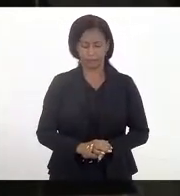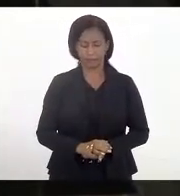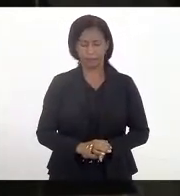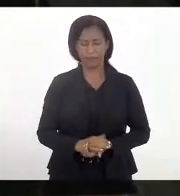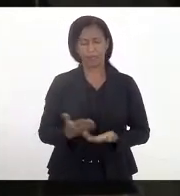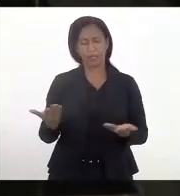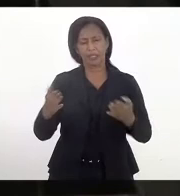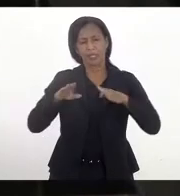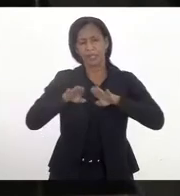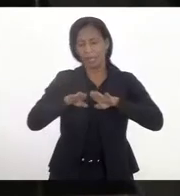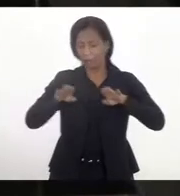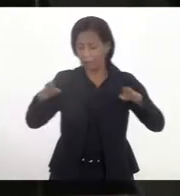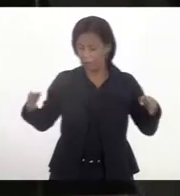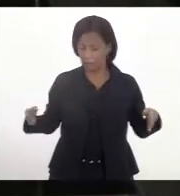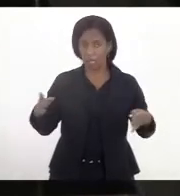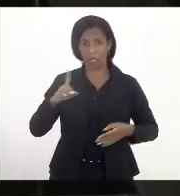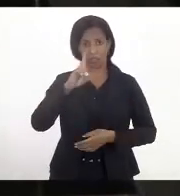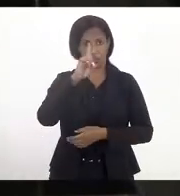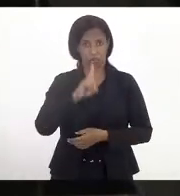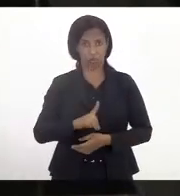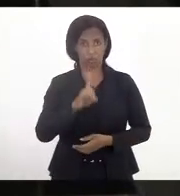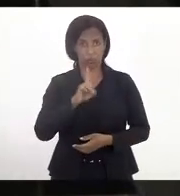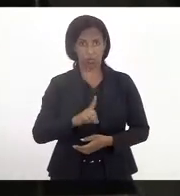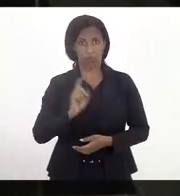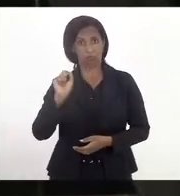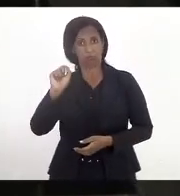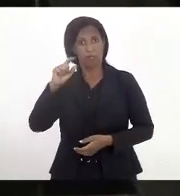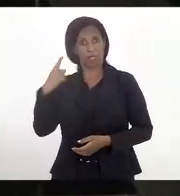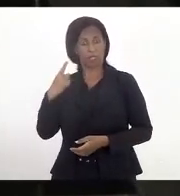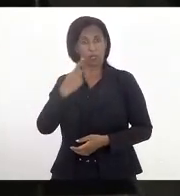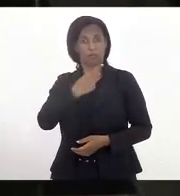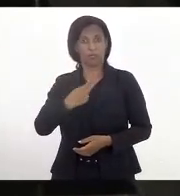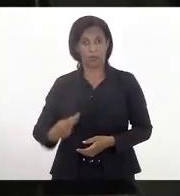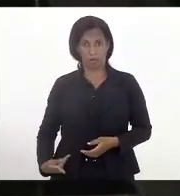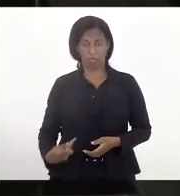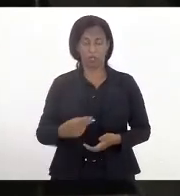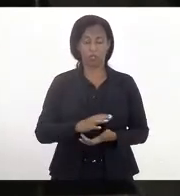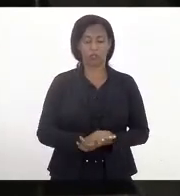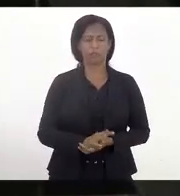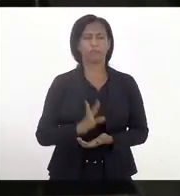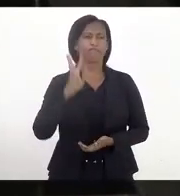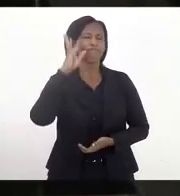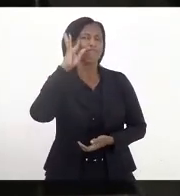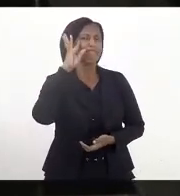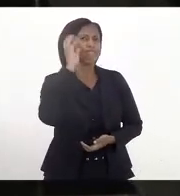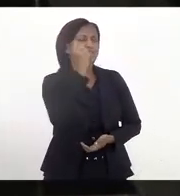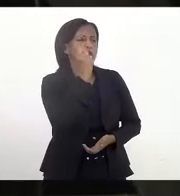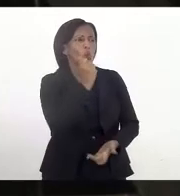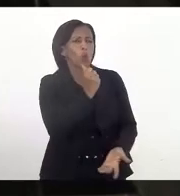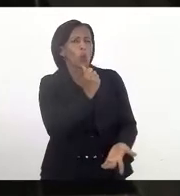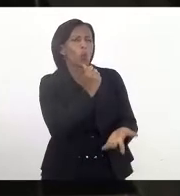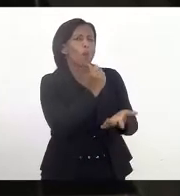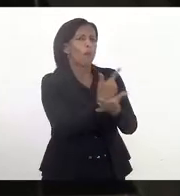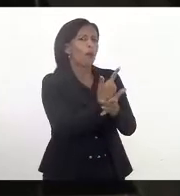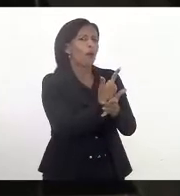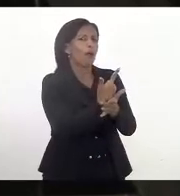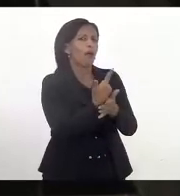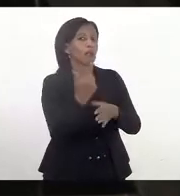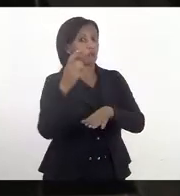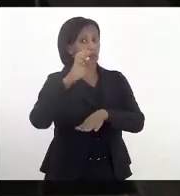a mesa diretora da época decidiu vou comprar esse prédio do Estados